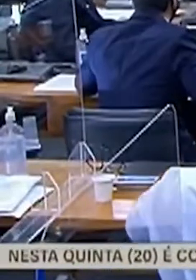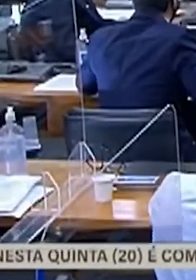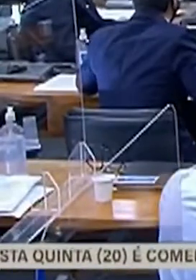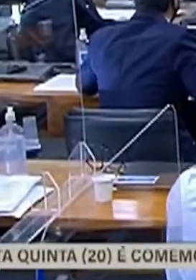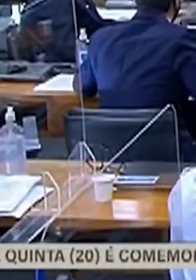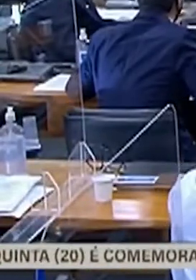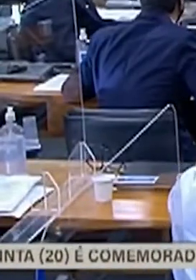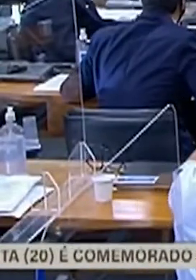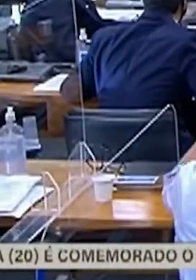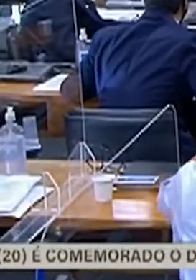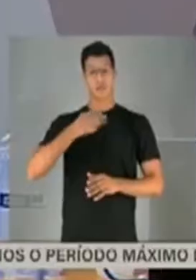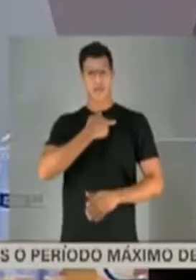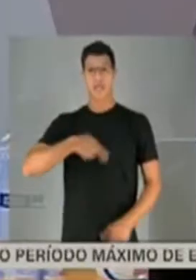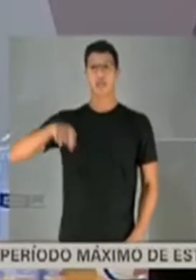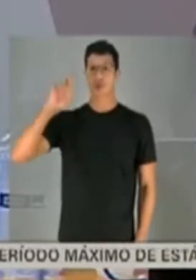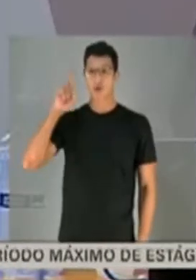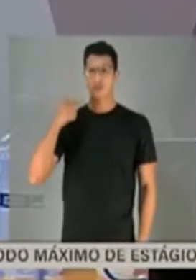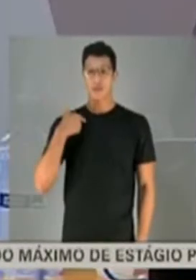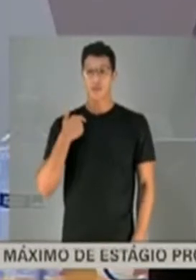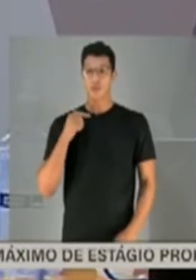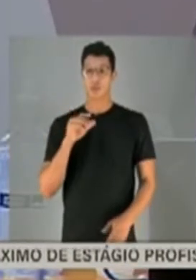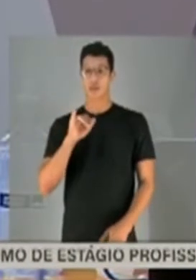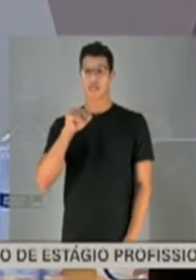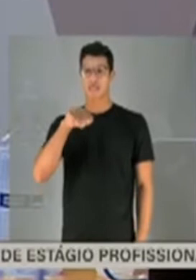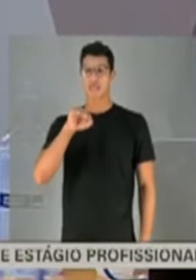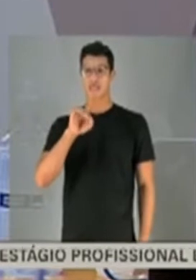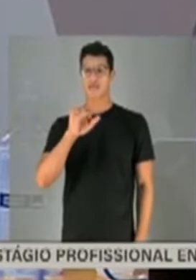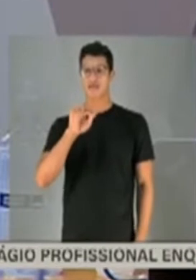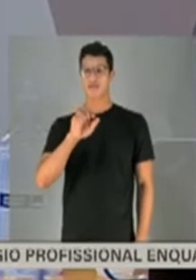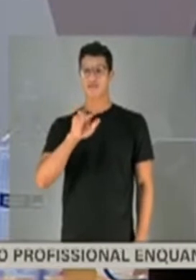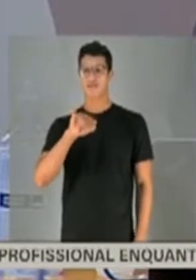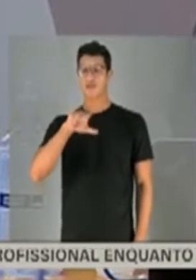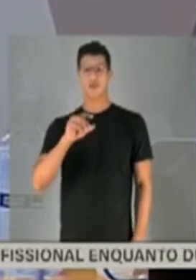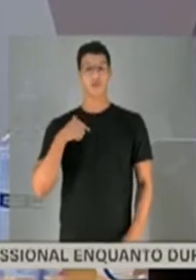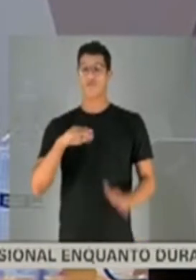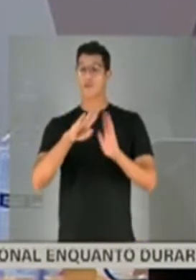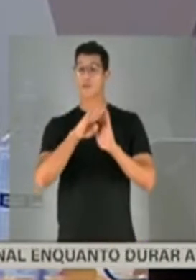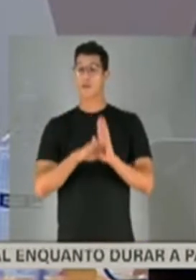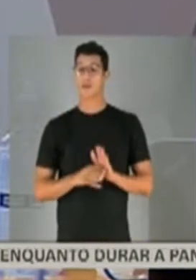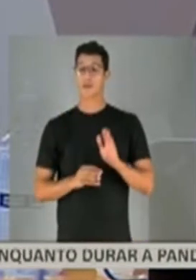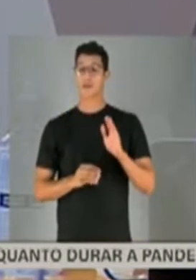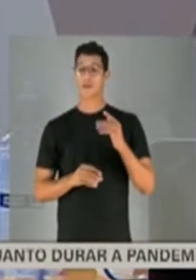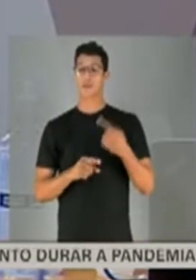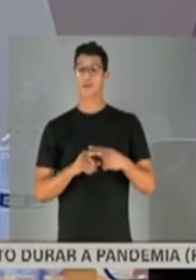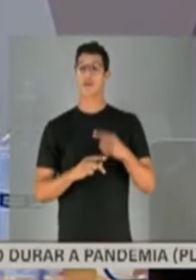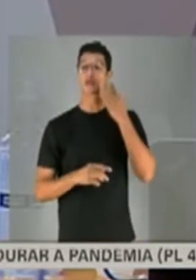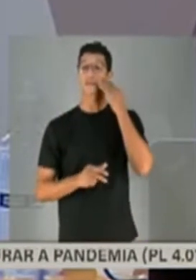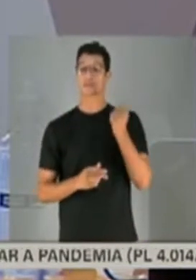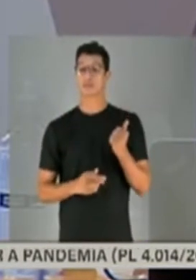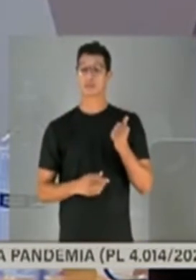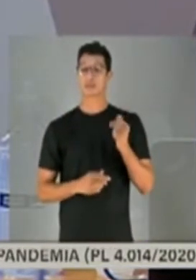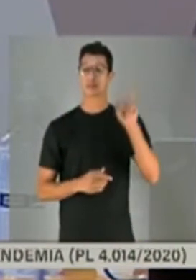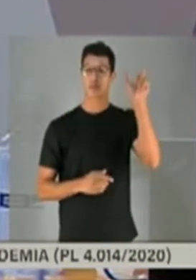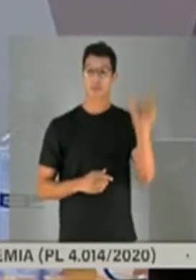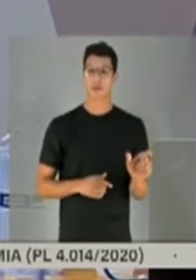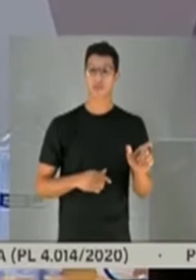Silas Malafaia à comissão. Eu estou indeferindo o seu pedido e não vou pautar isso, porque sei que ele é uma